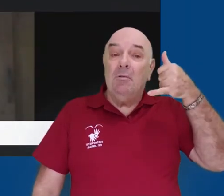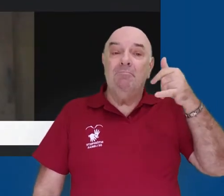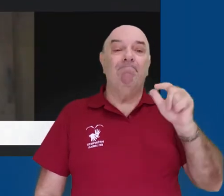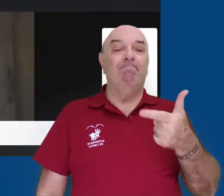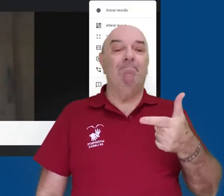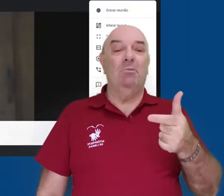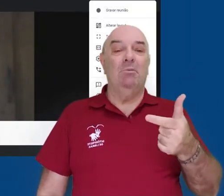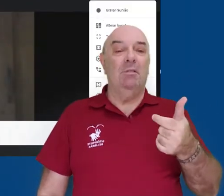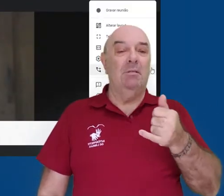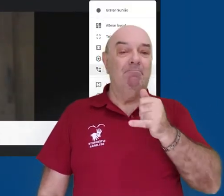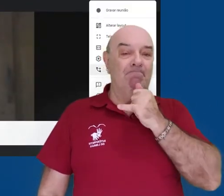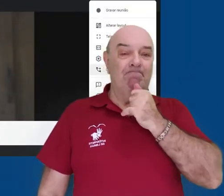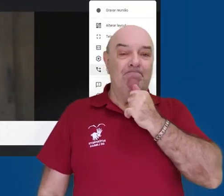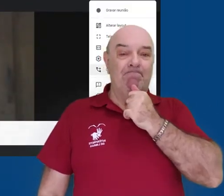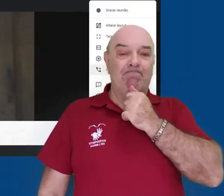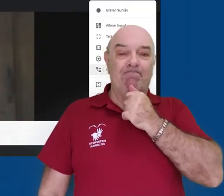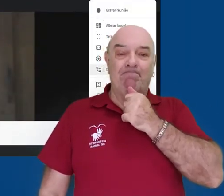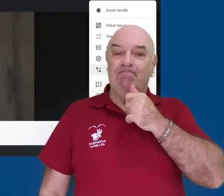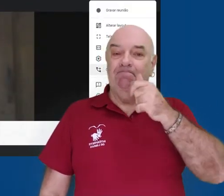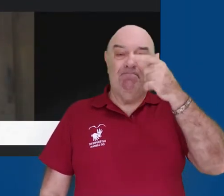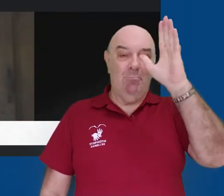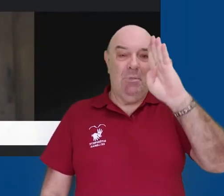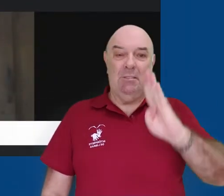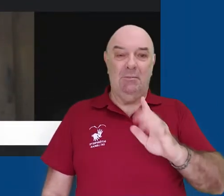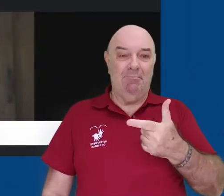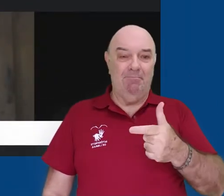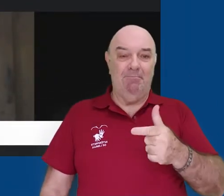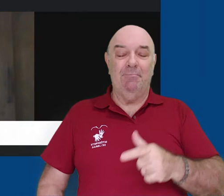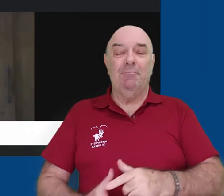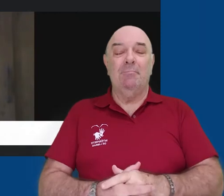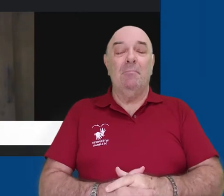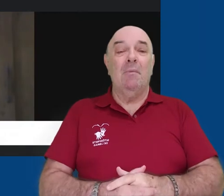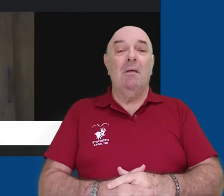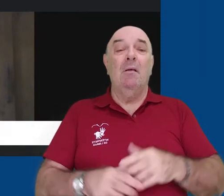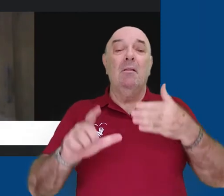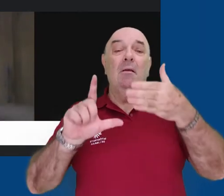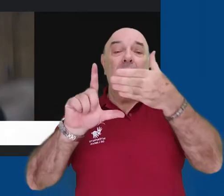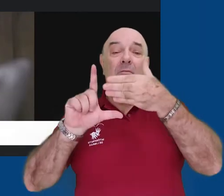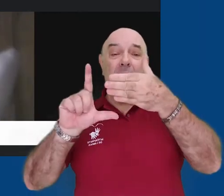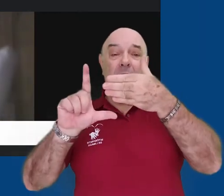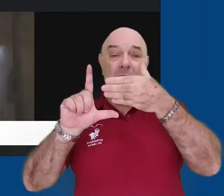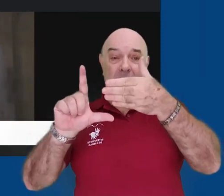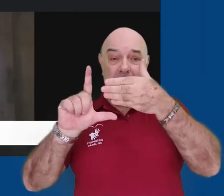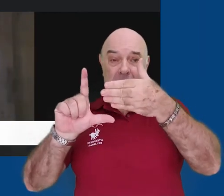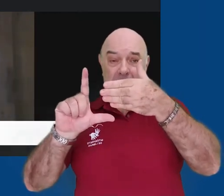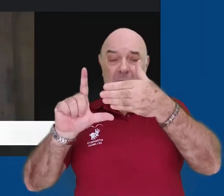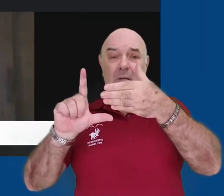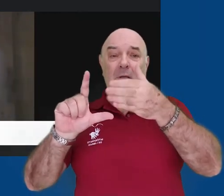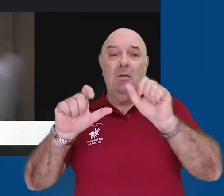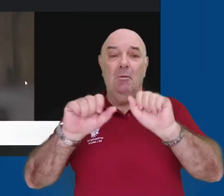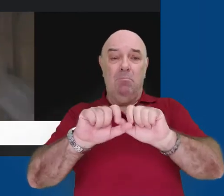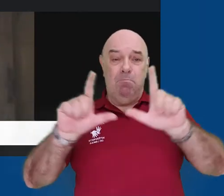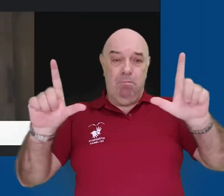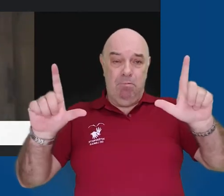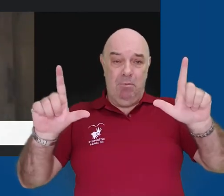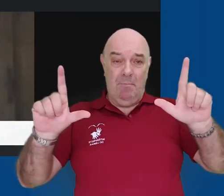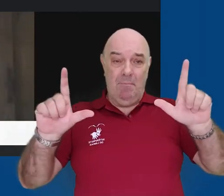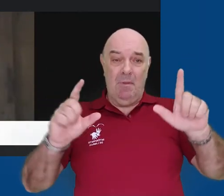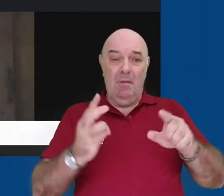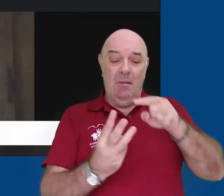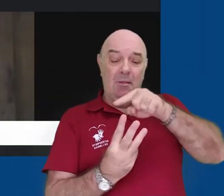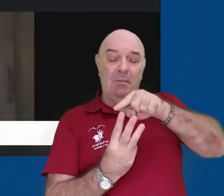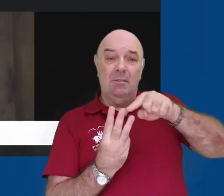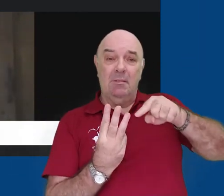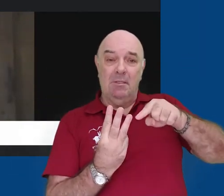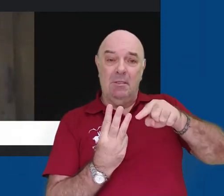com o telefone ainda não está disponível no Brasil. No decorrer da videoconferência, podemos deixar nosso microfone e câmera